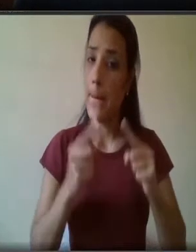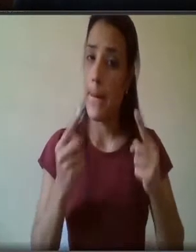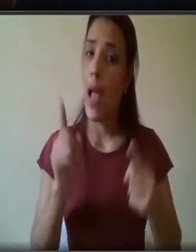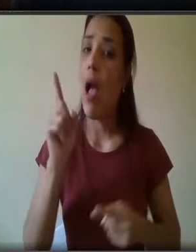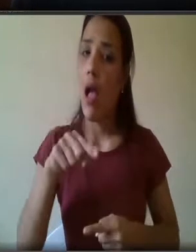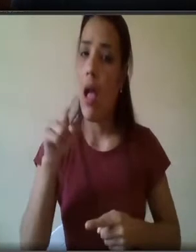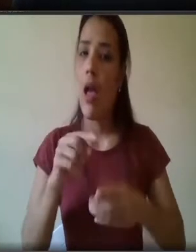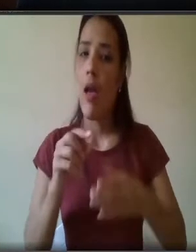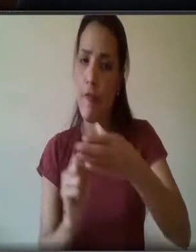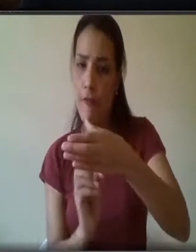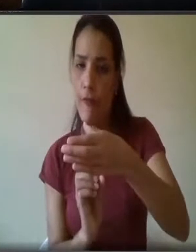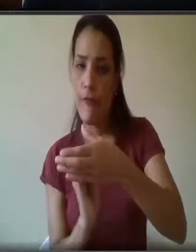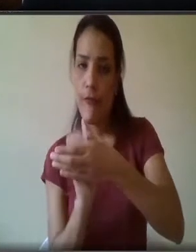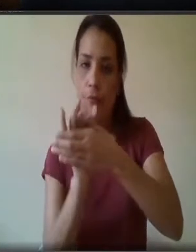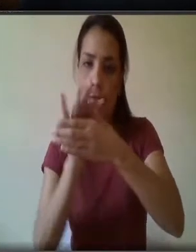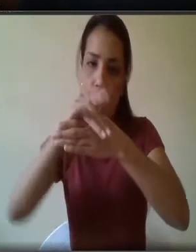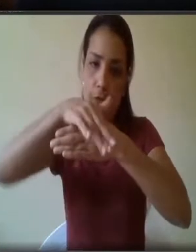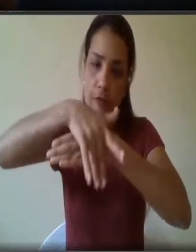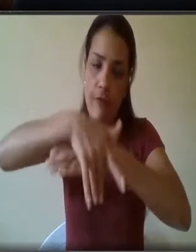no planeta Terra.